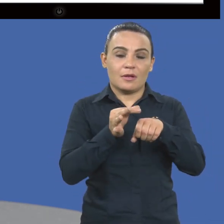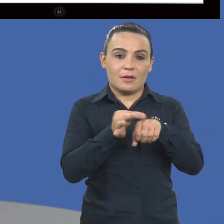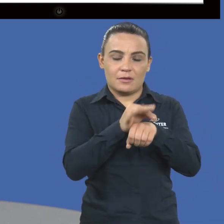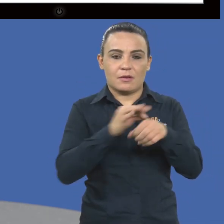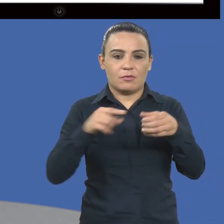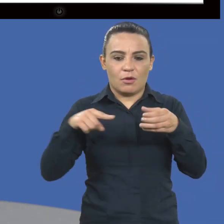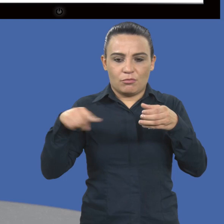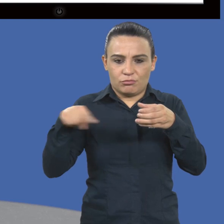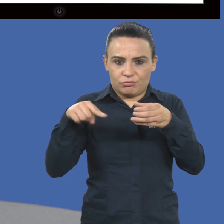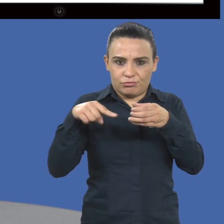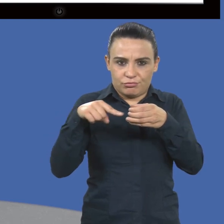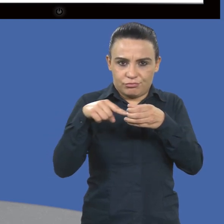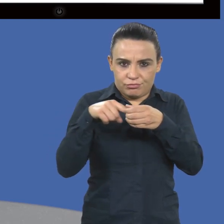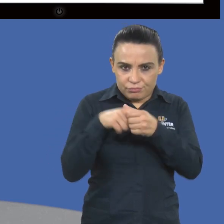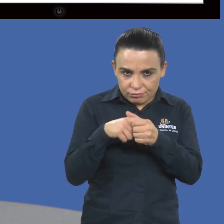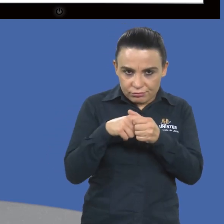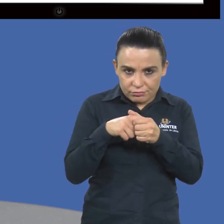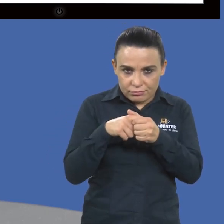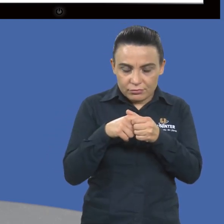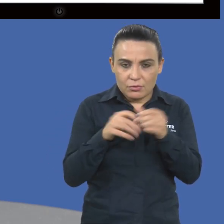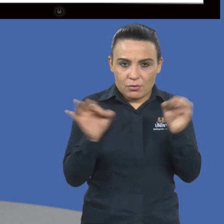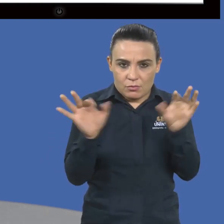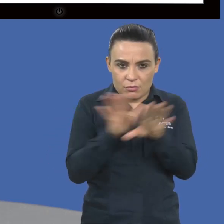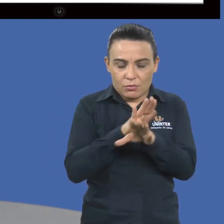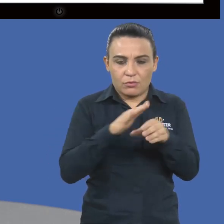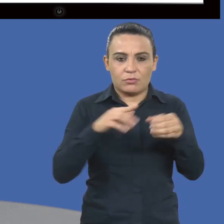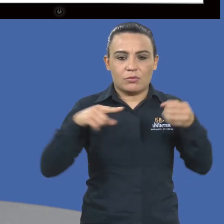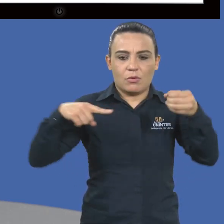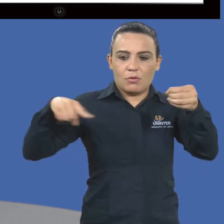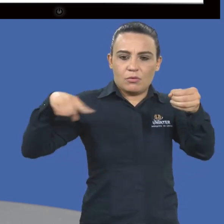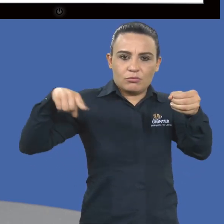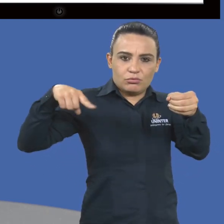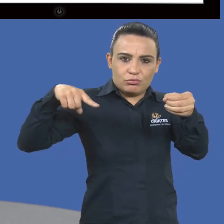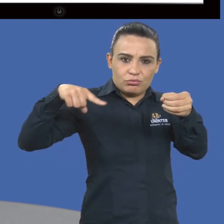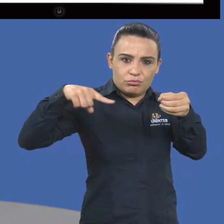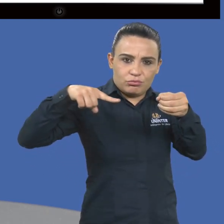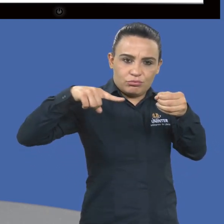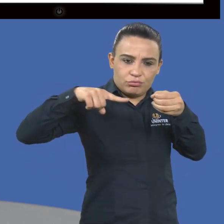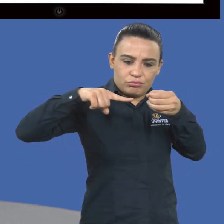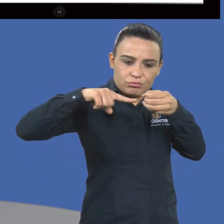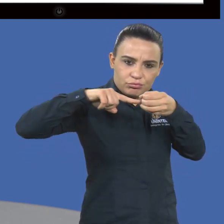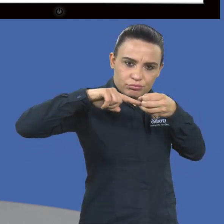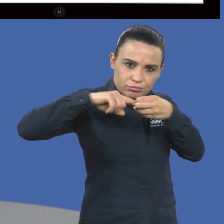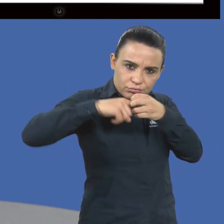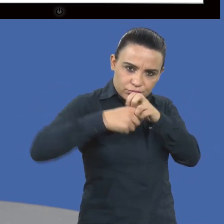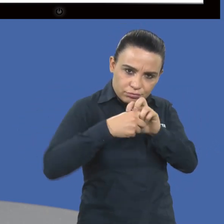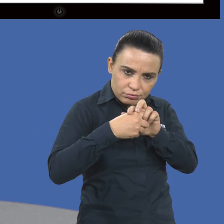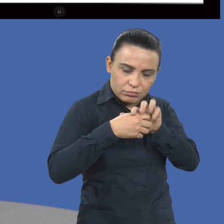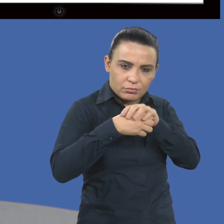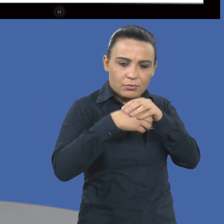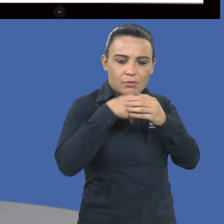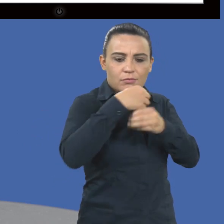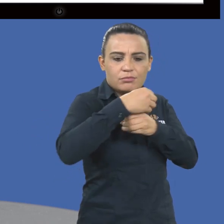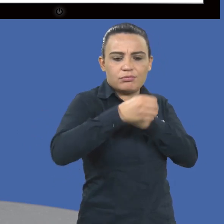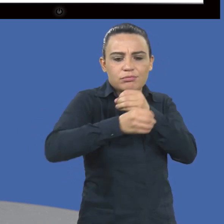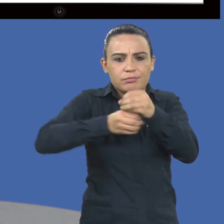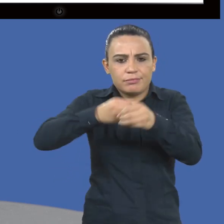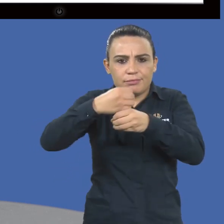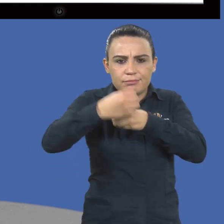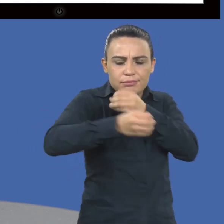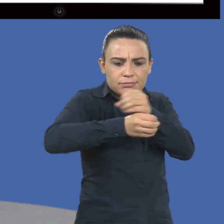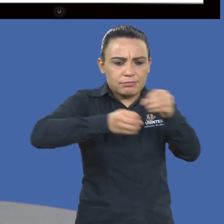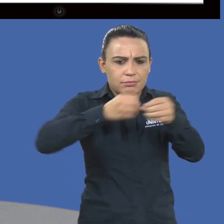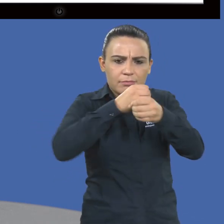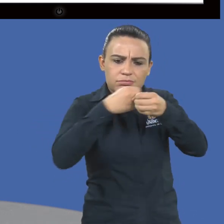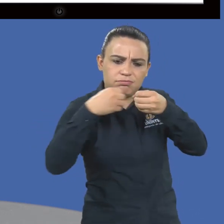a célula germinativa feminina foi fertilizada pela célula masculina e essa célula ovo